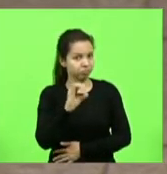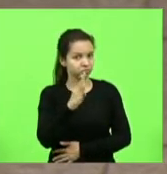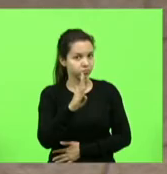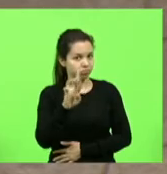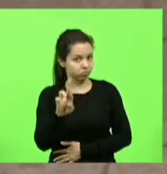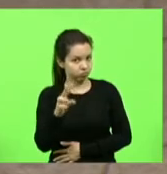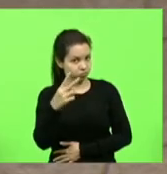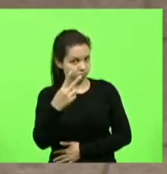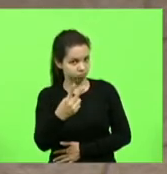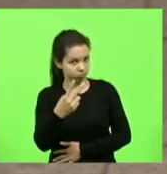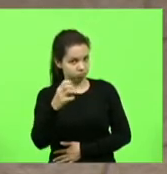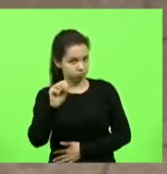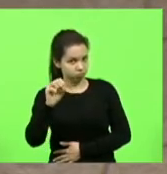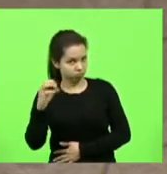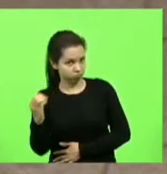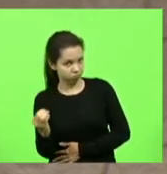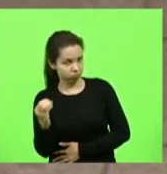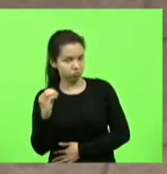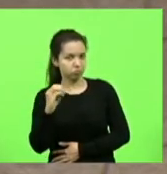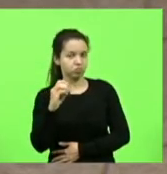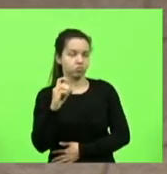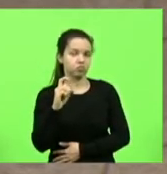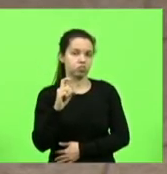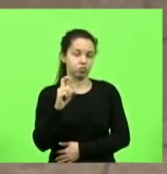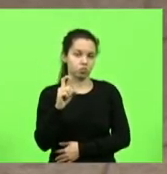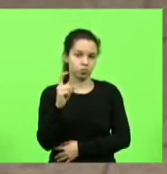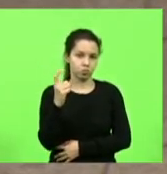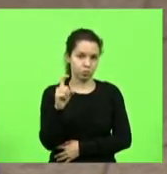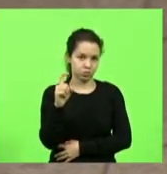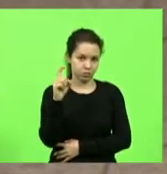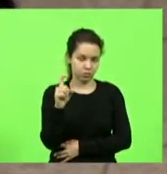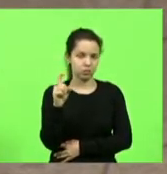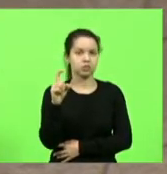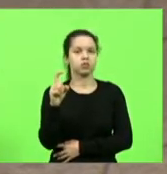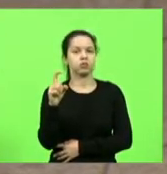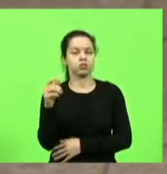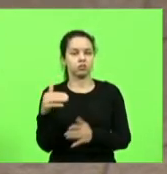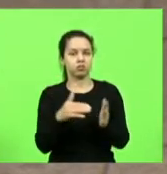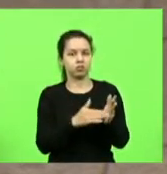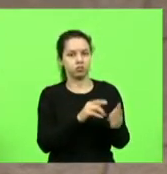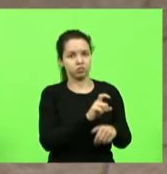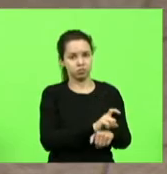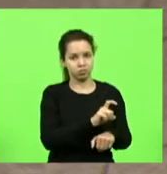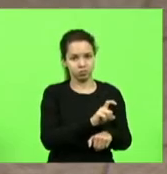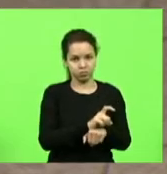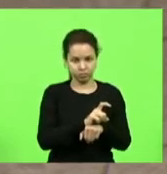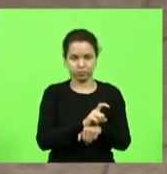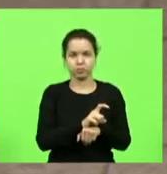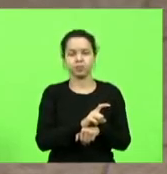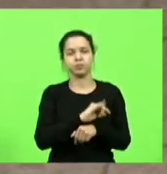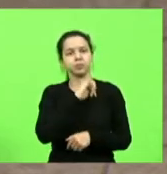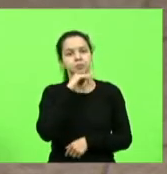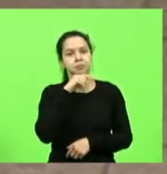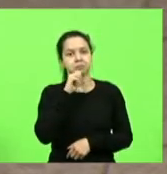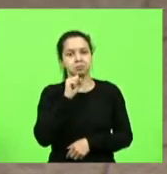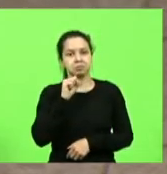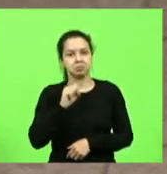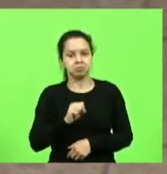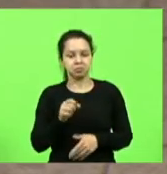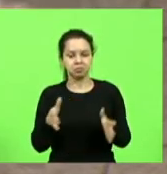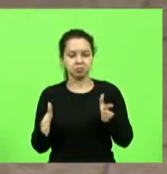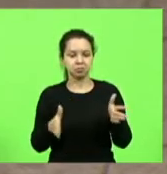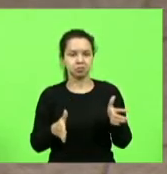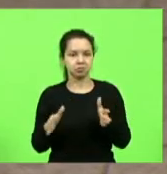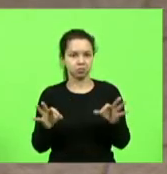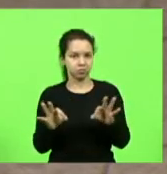entre Guaramirim e Jaraguá não tivesse sido estadualizada, não por esse governo, mas pelo governo do